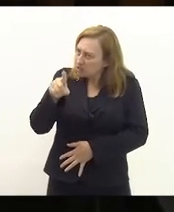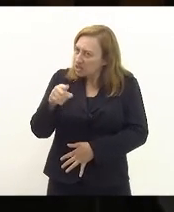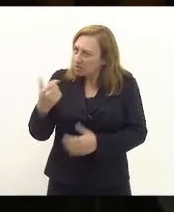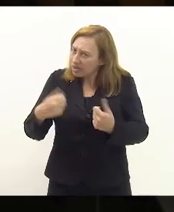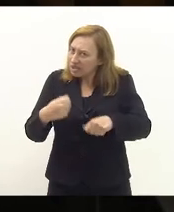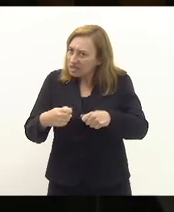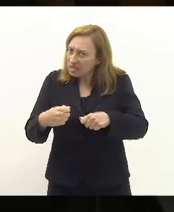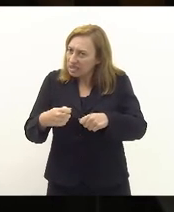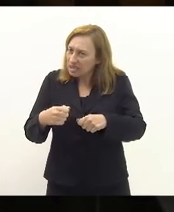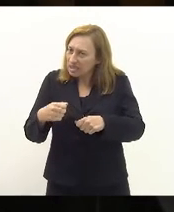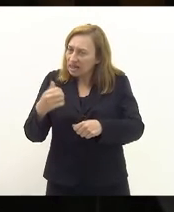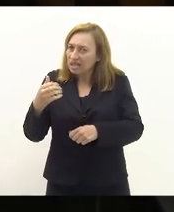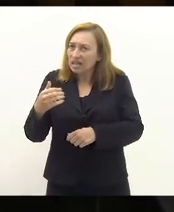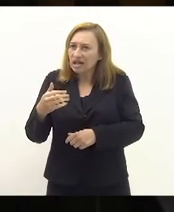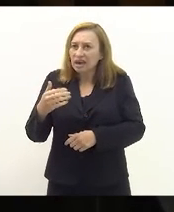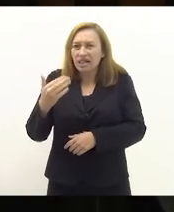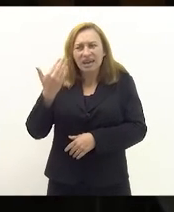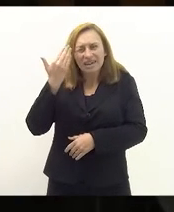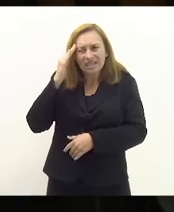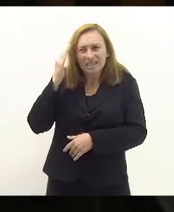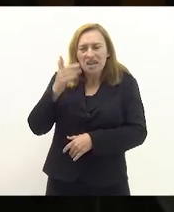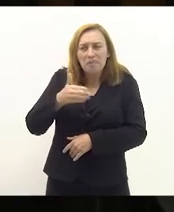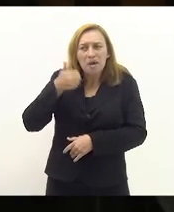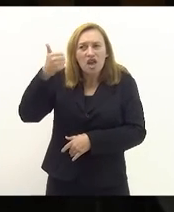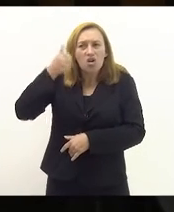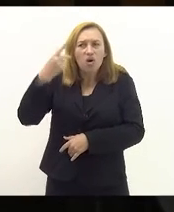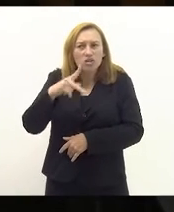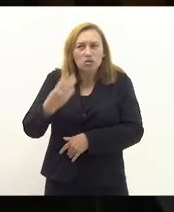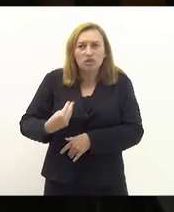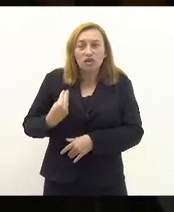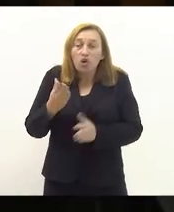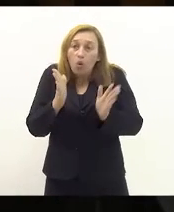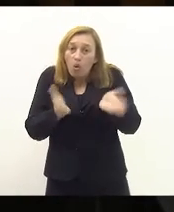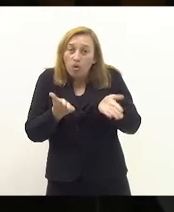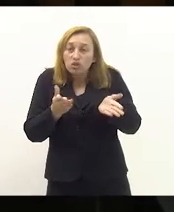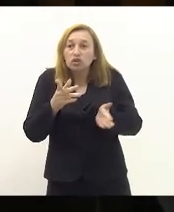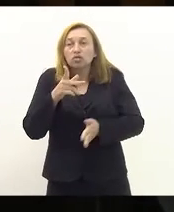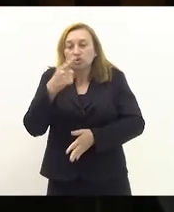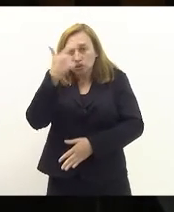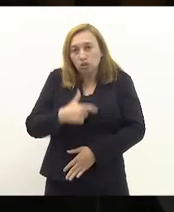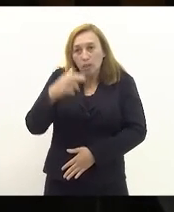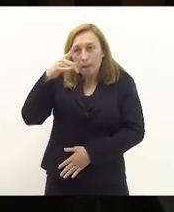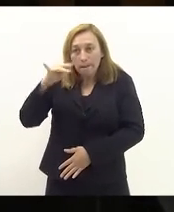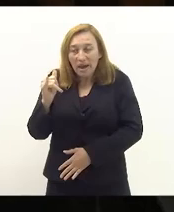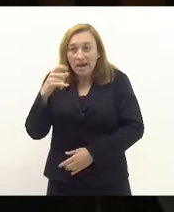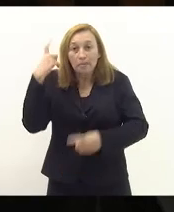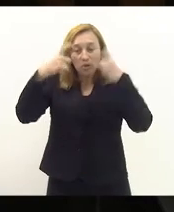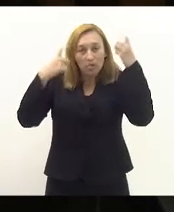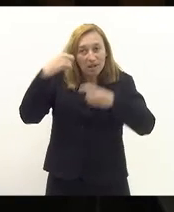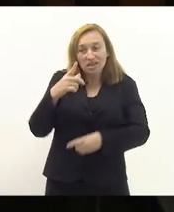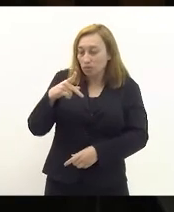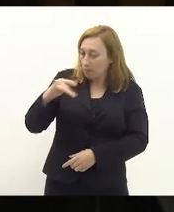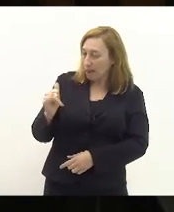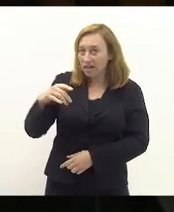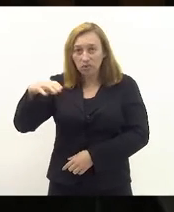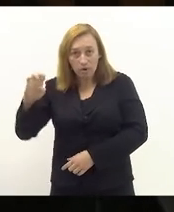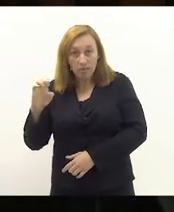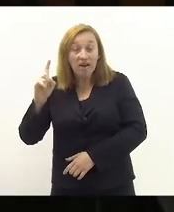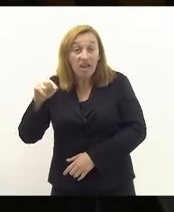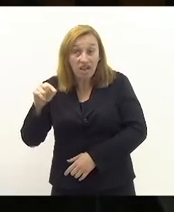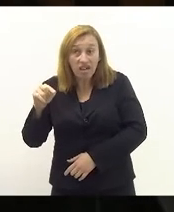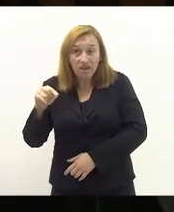tem que se encontrar e e e hoje eu sou pai também né A grande preocupação de um pai e de uma mãe